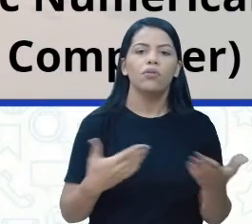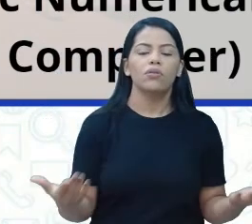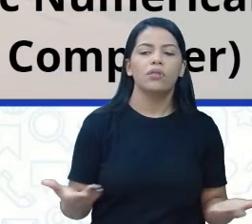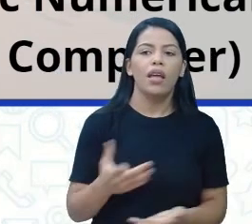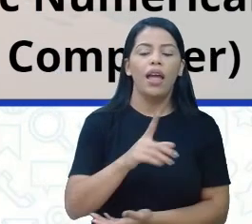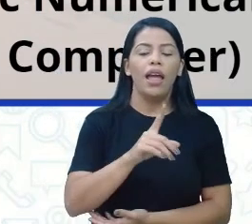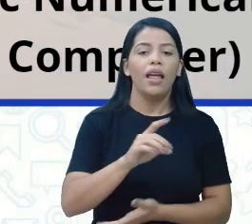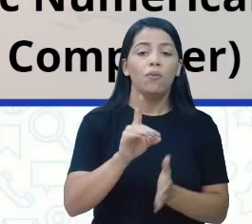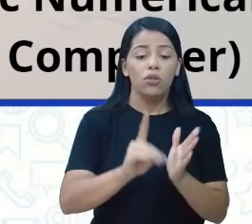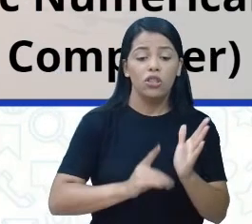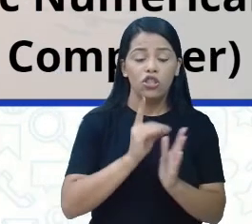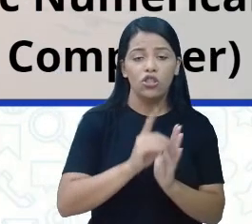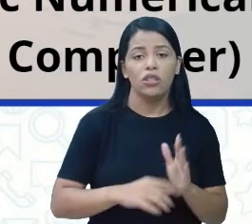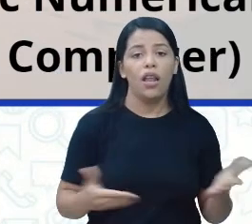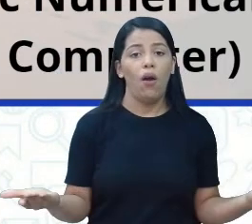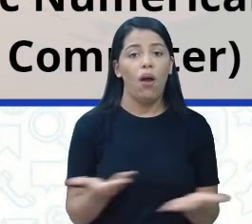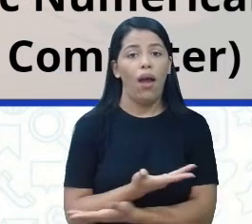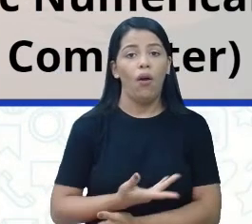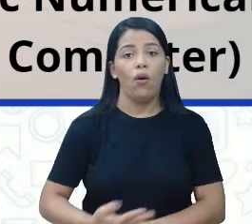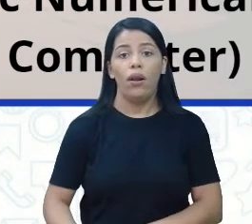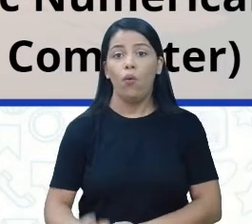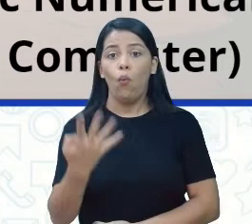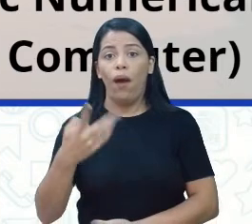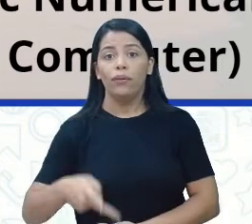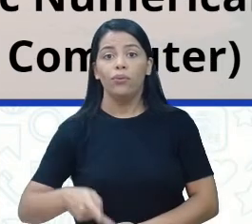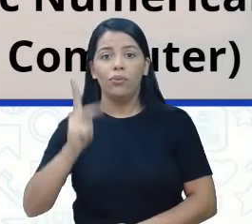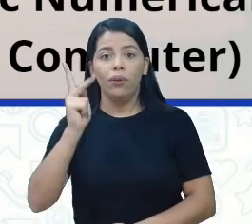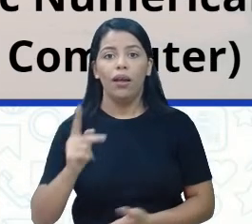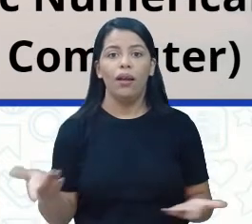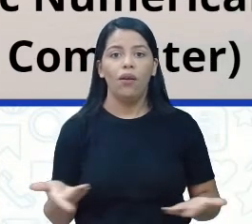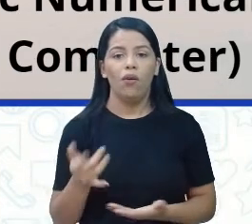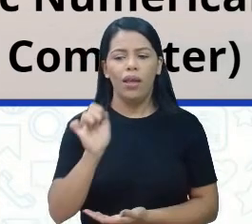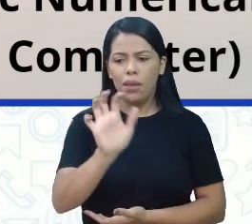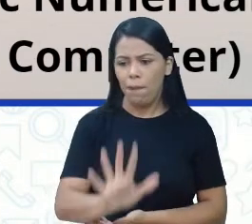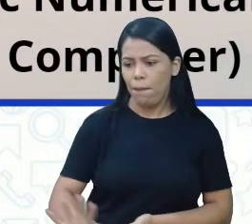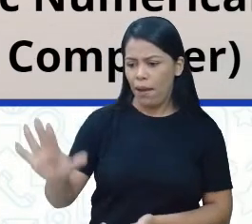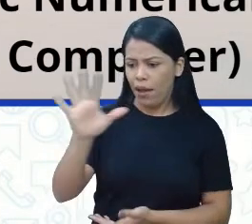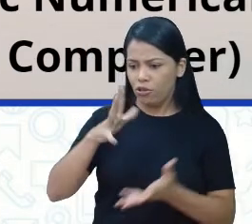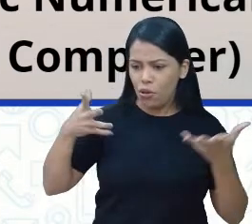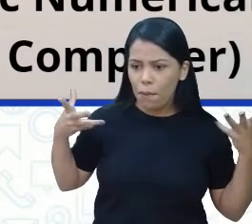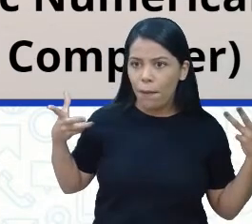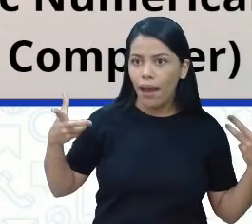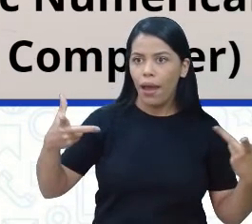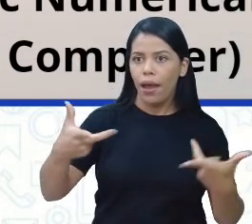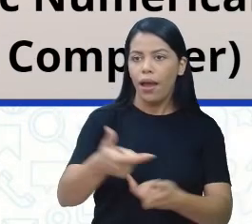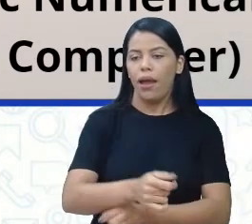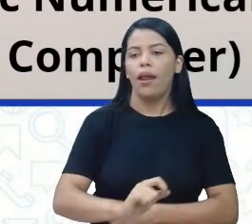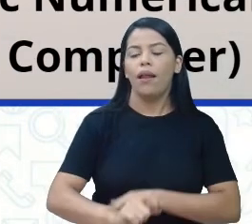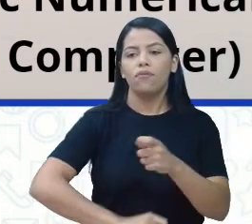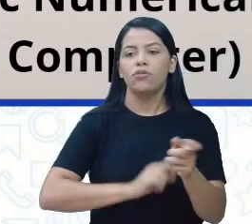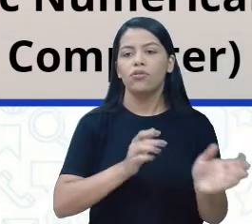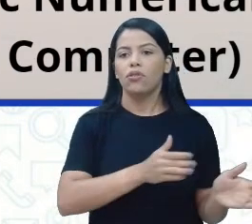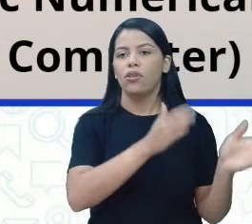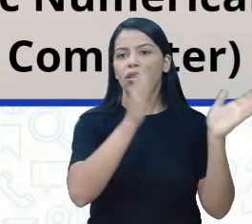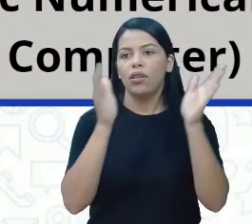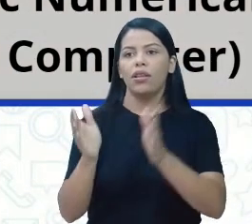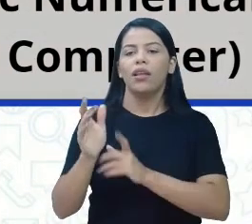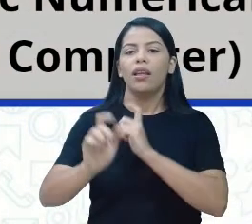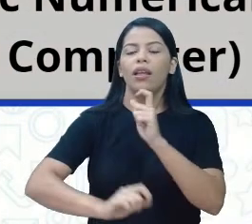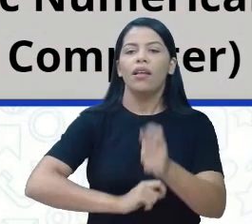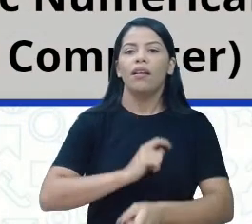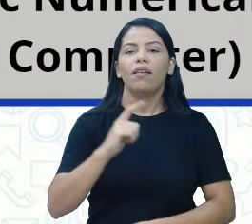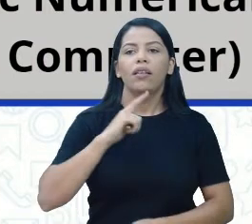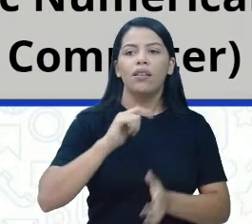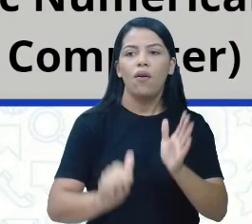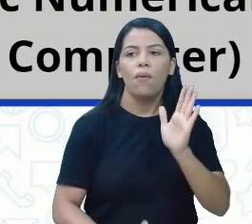4K, professor, uma imagem maravilhosa. E ali do outro lado, aquela coisa gigantesca ali, ó. É o que, professor? ENIAC, o primeiro